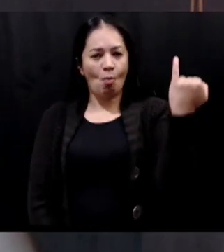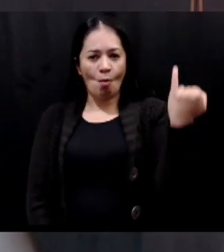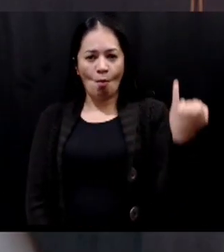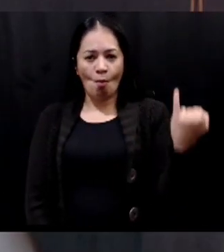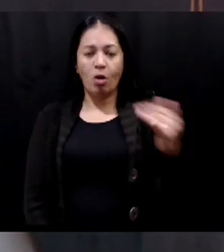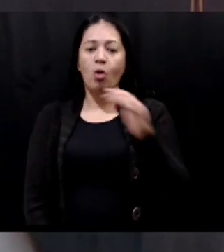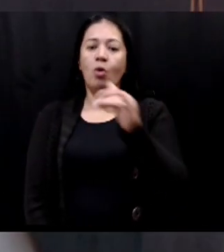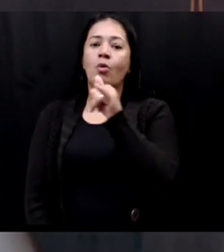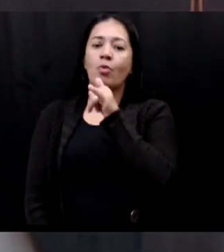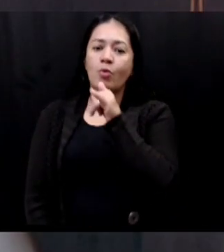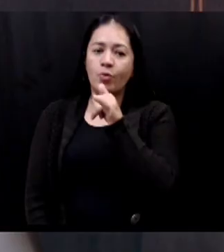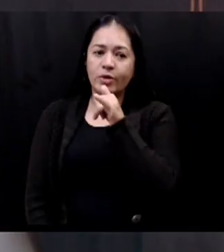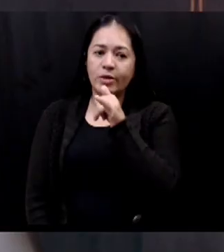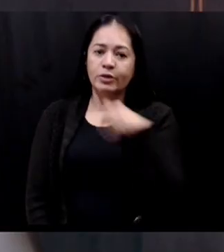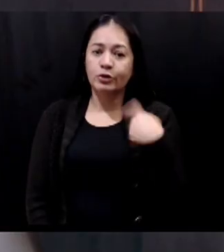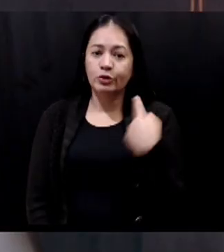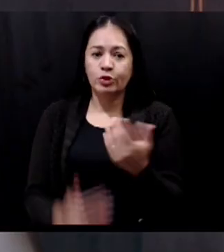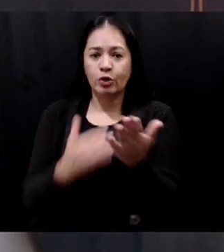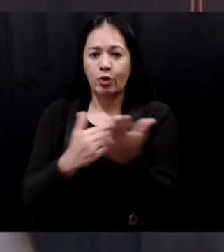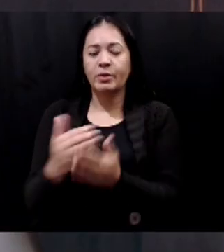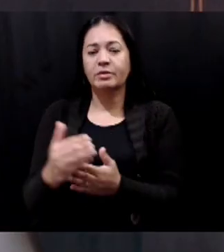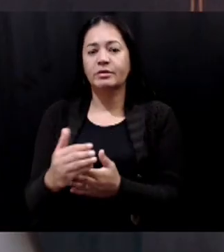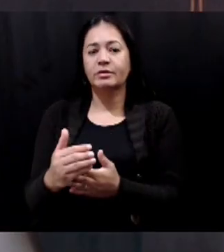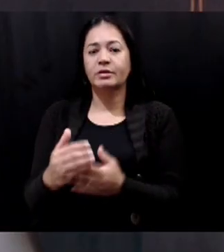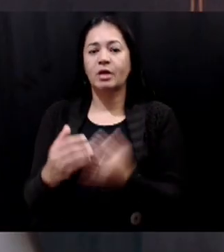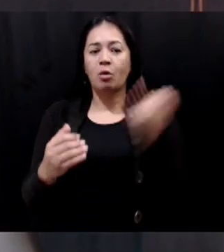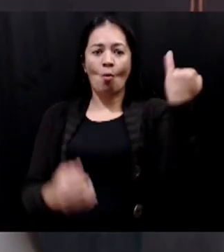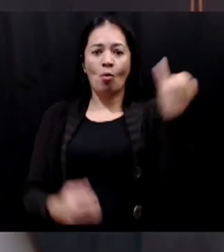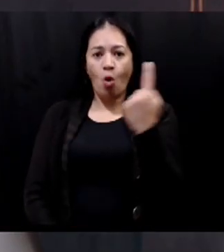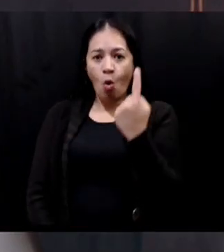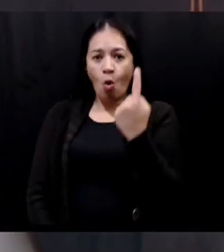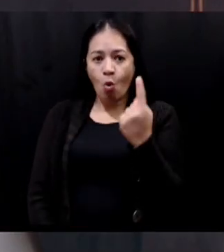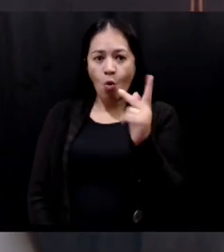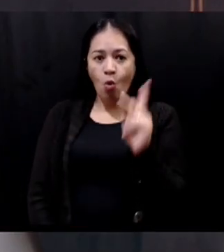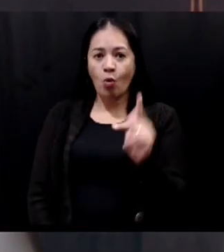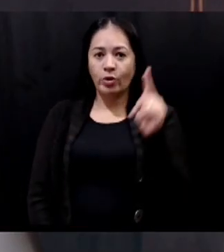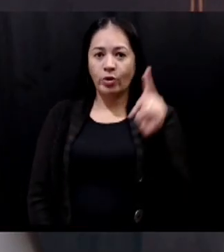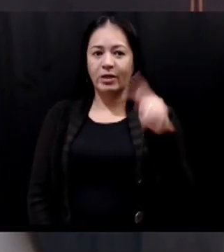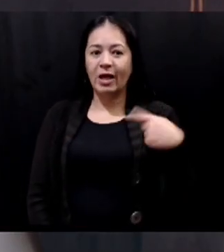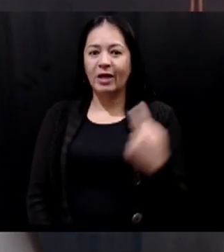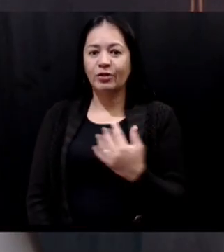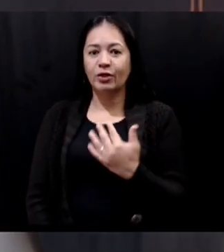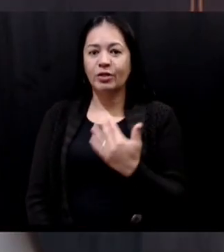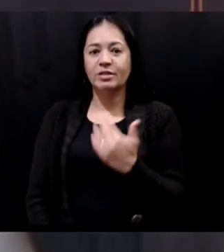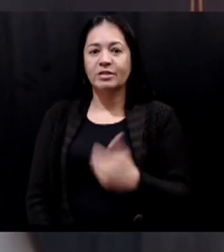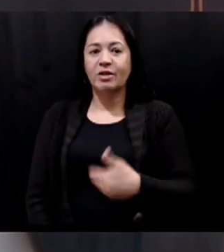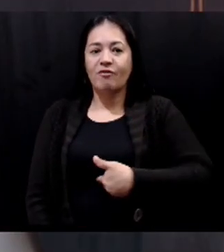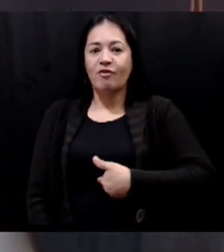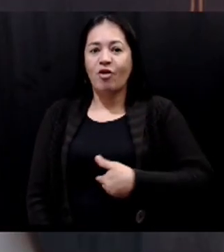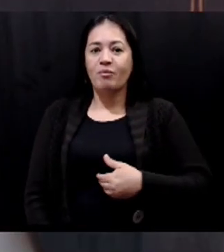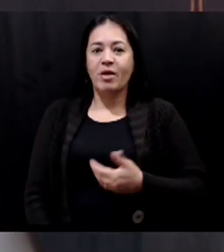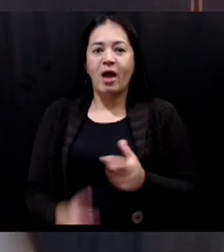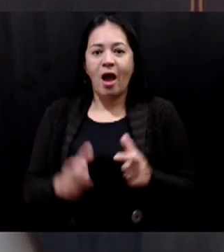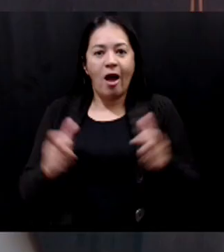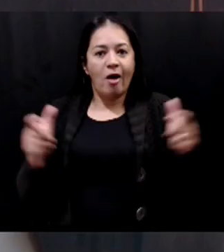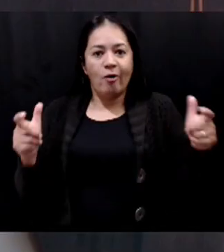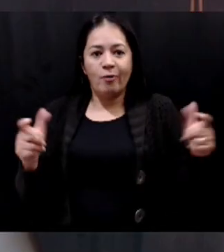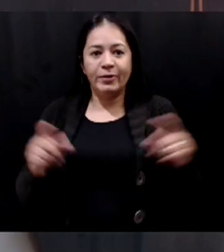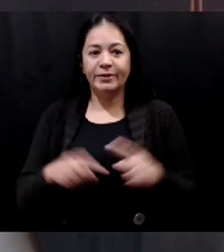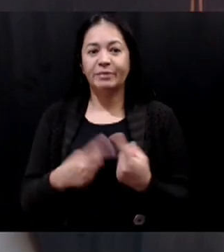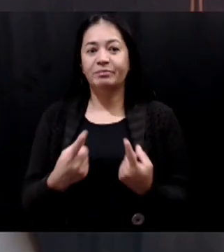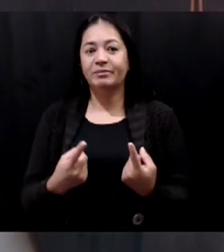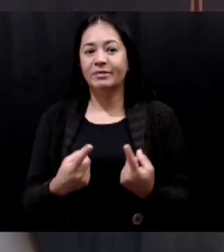começa a emagrecer 1 quilo. A nossa fome aumenta em 100 calorias. Já a nossa taxa metabólica basal diminui em